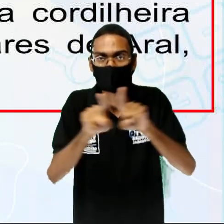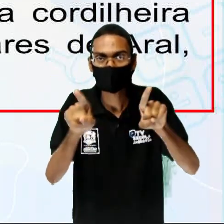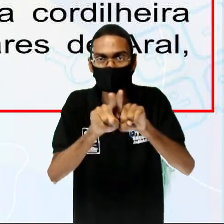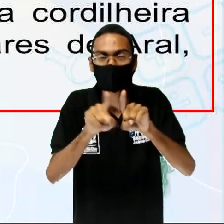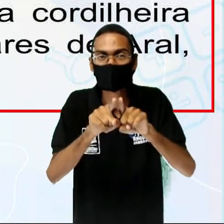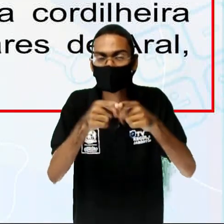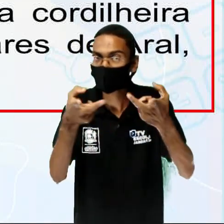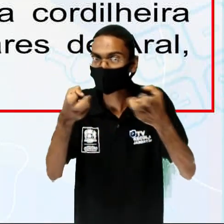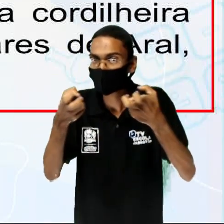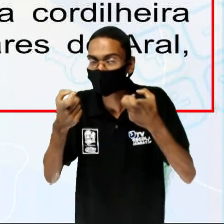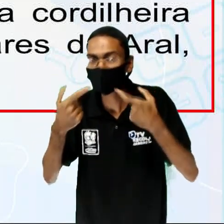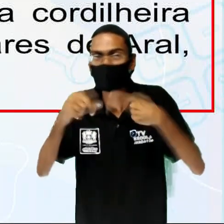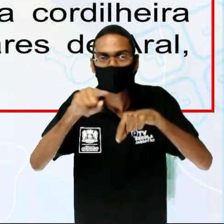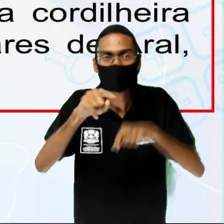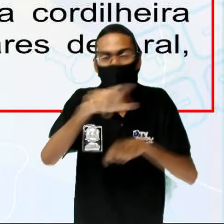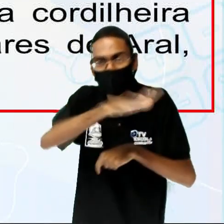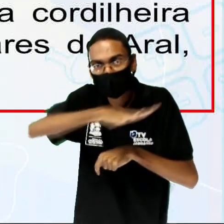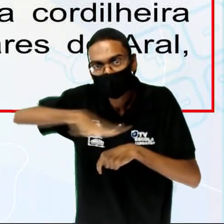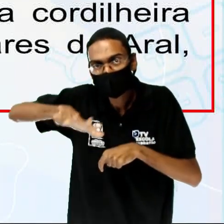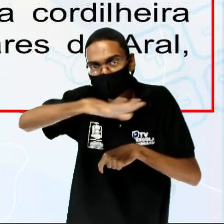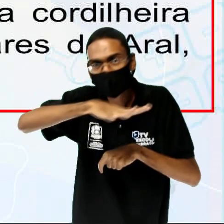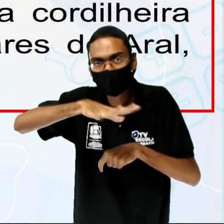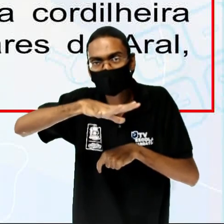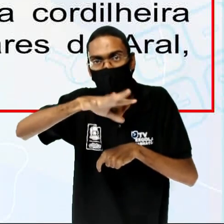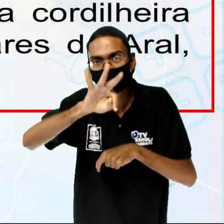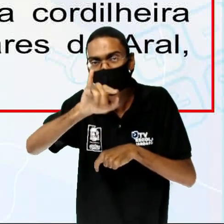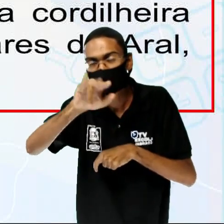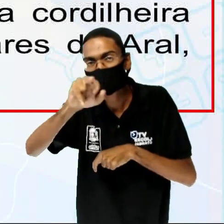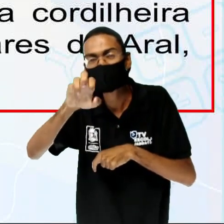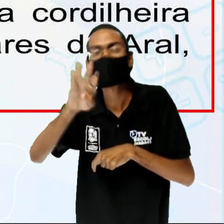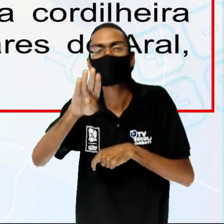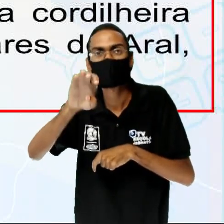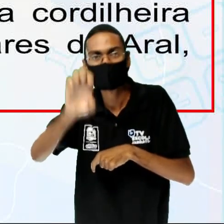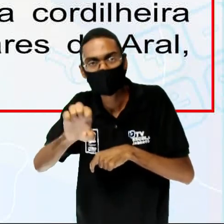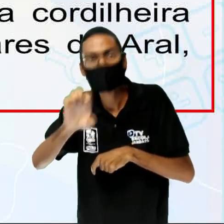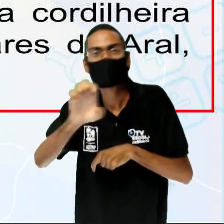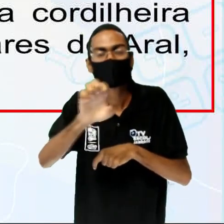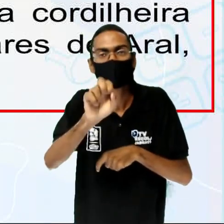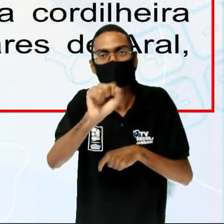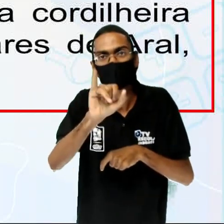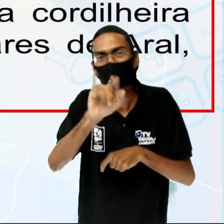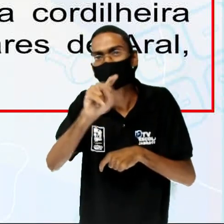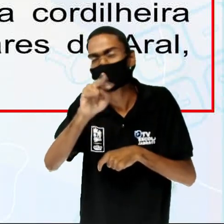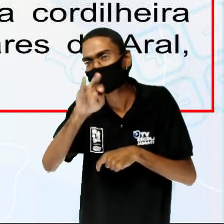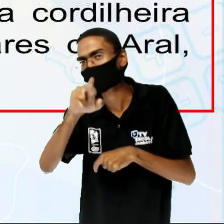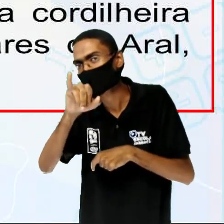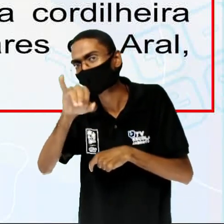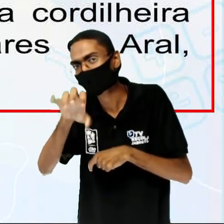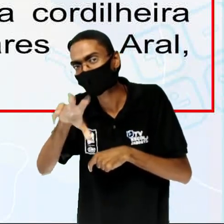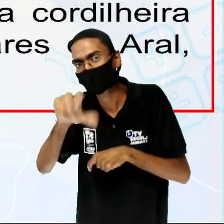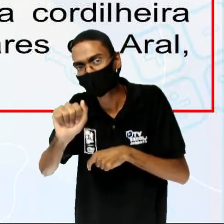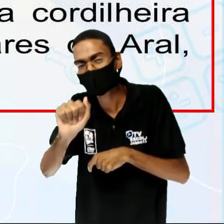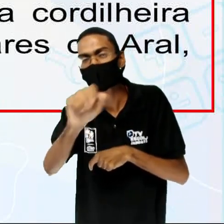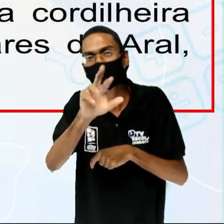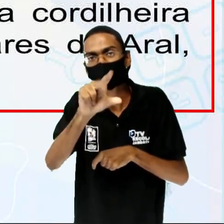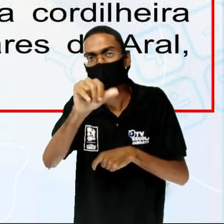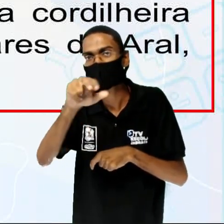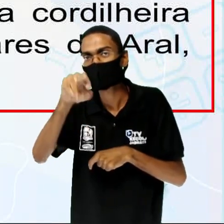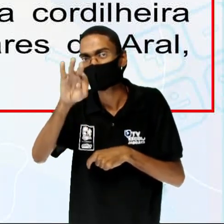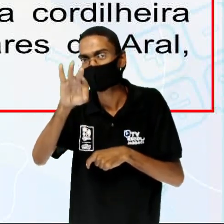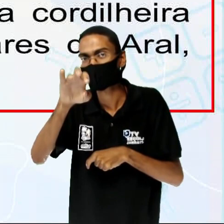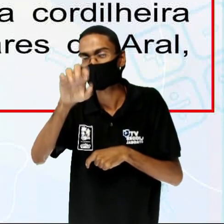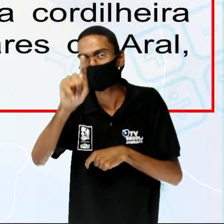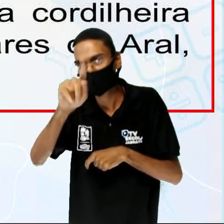os planaltos do Pamir e do Tibete, né, as planícies da Sibéria e a Indo-Gangética. Além